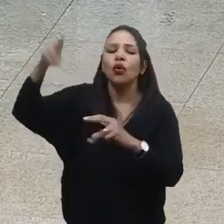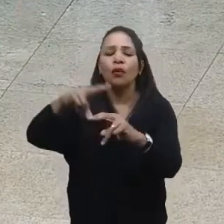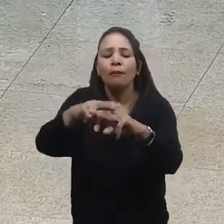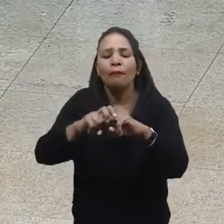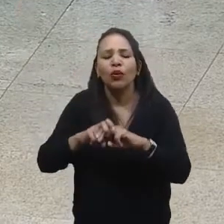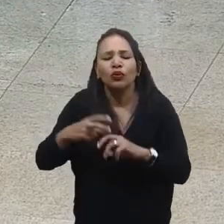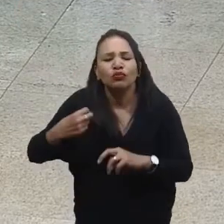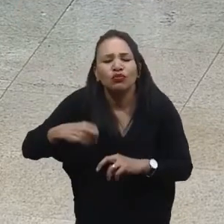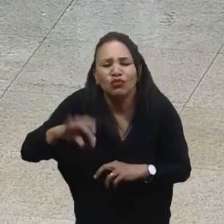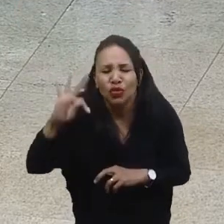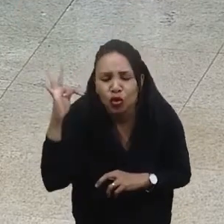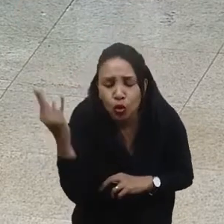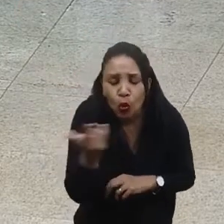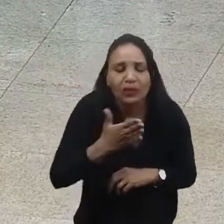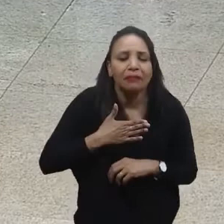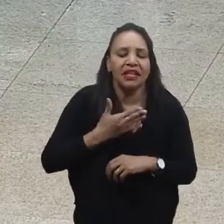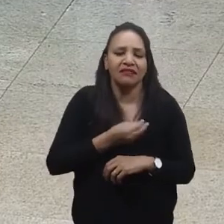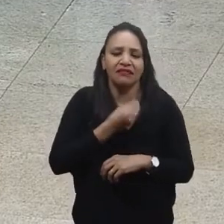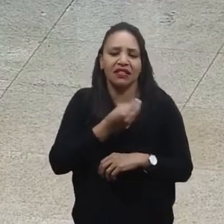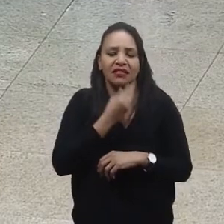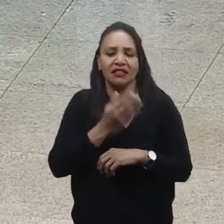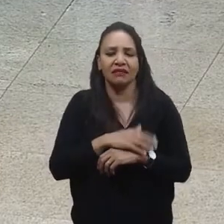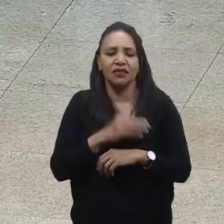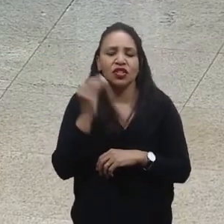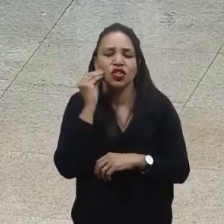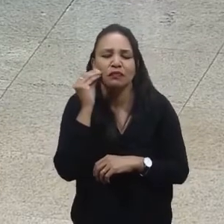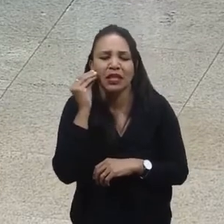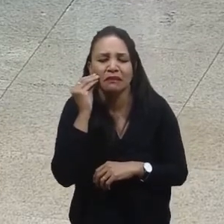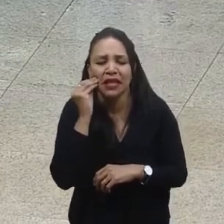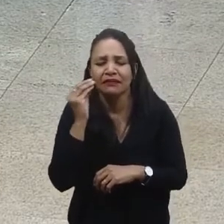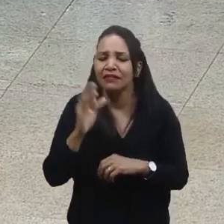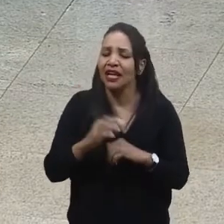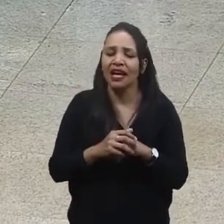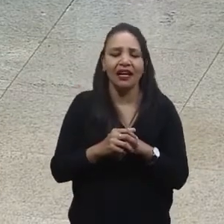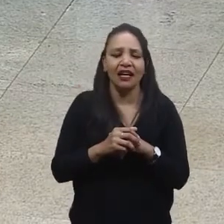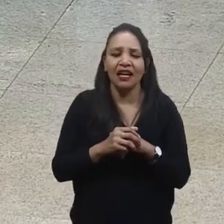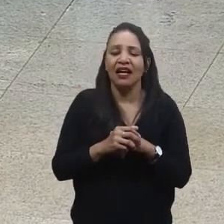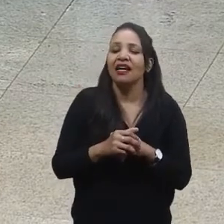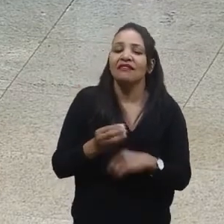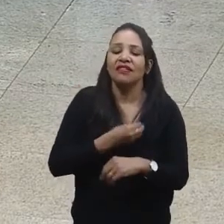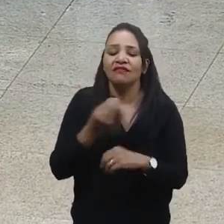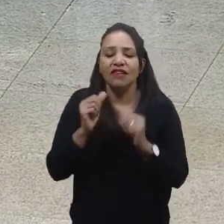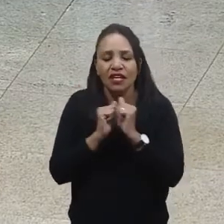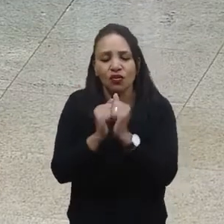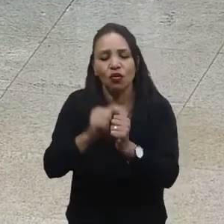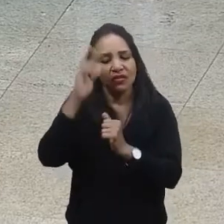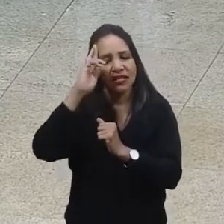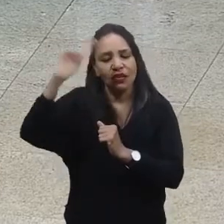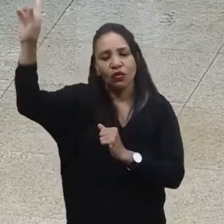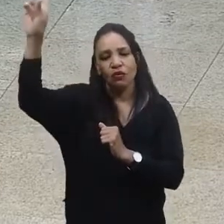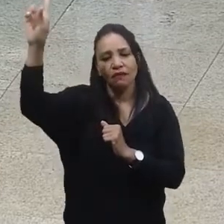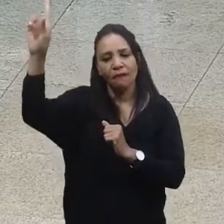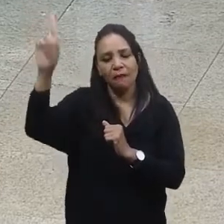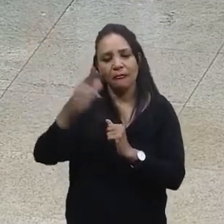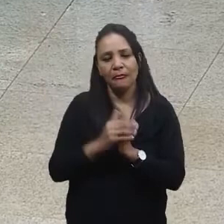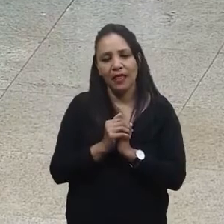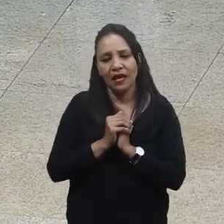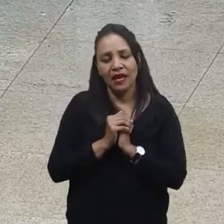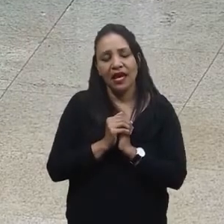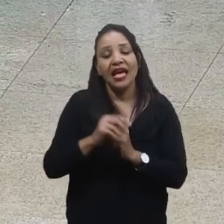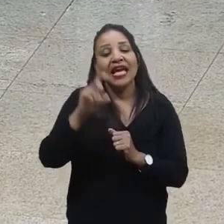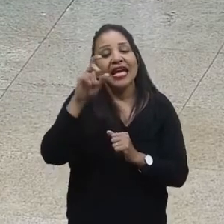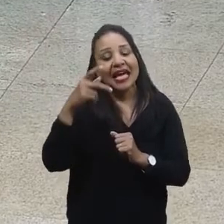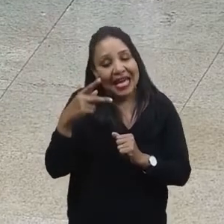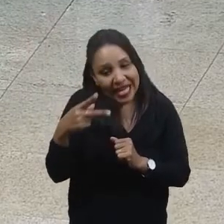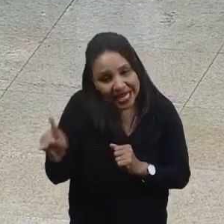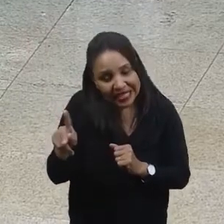saborear a suavidade do Senhor e contemplado no seu tempo e seu desejo e deve ser o desejo